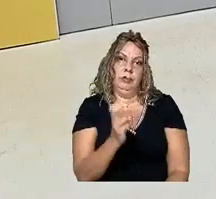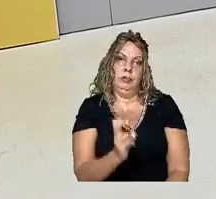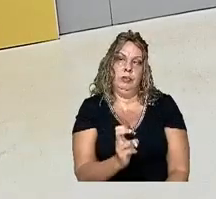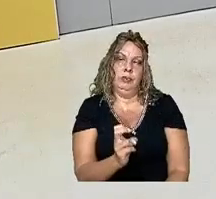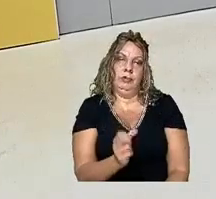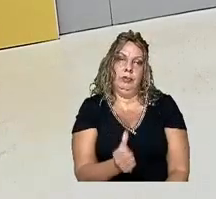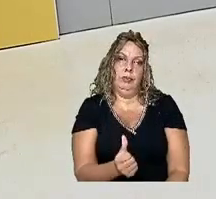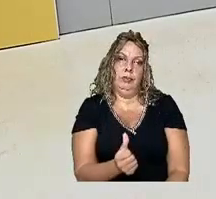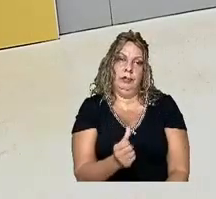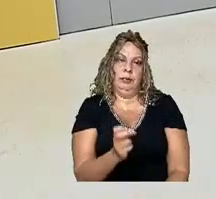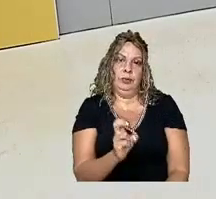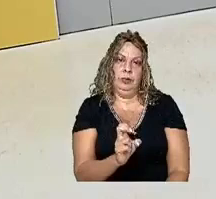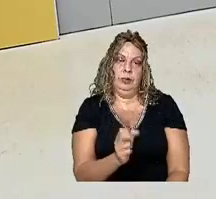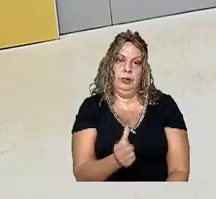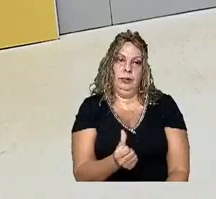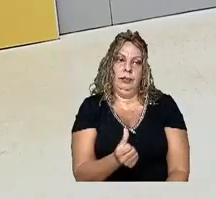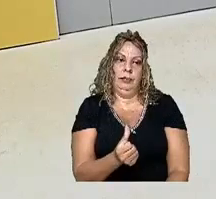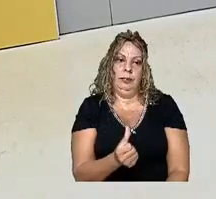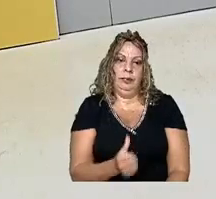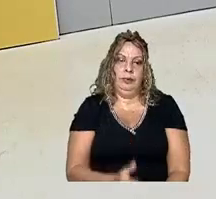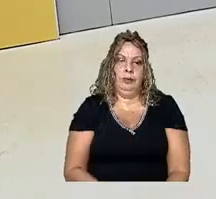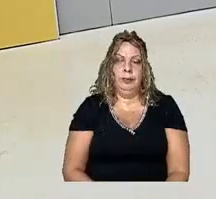56.